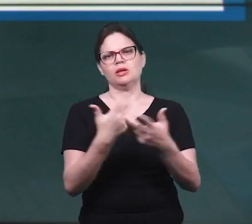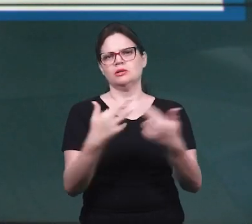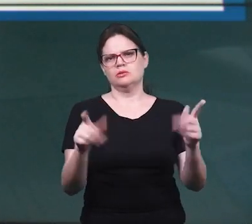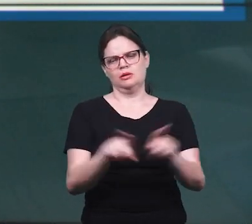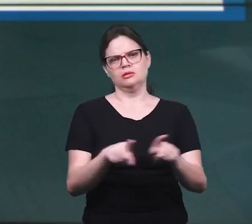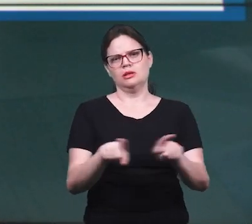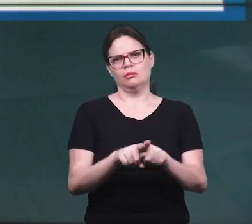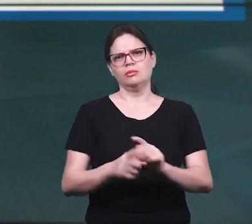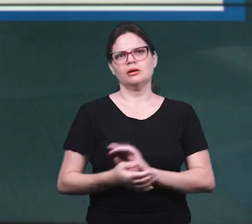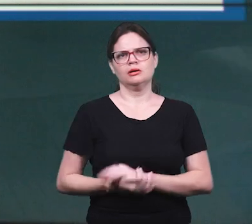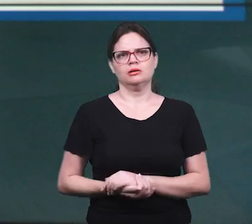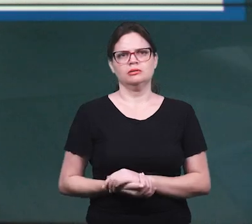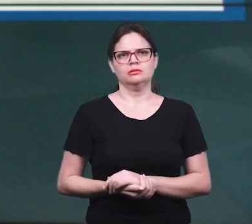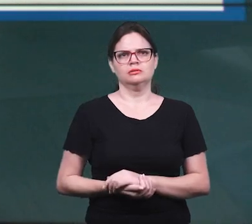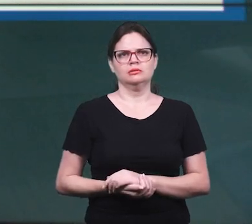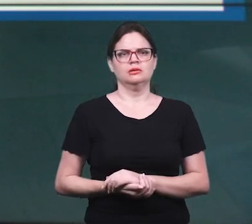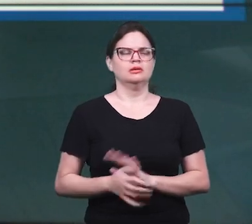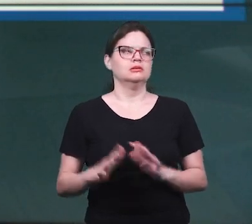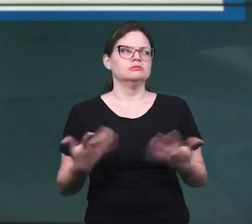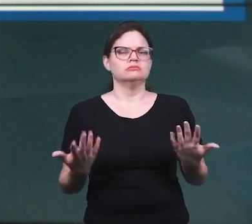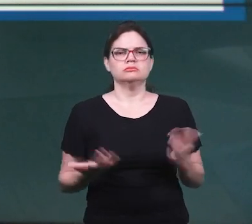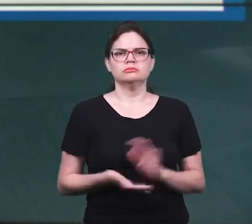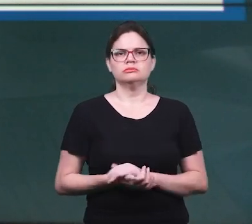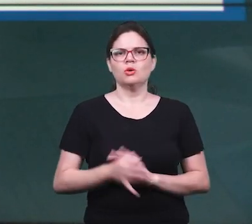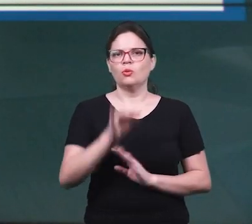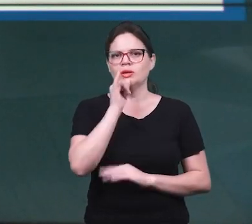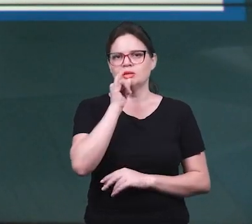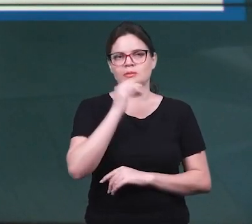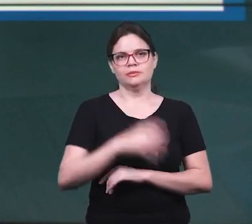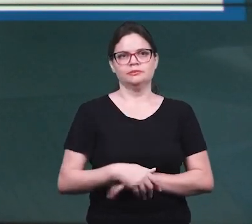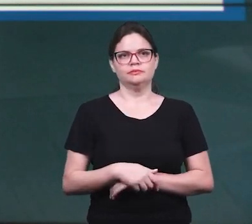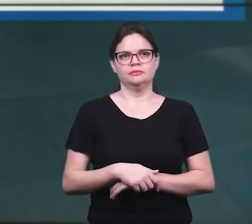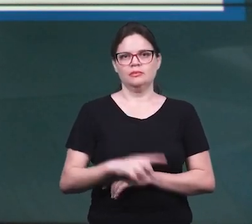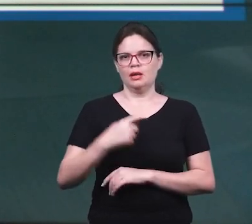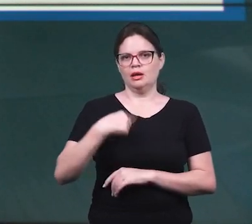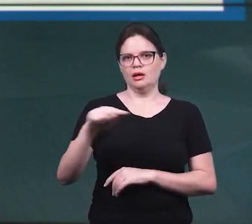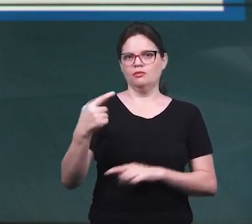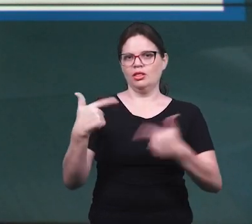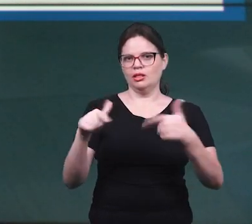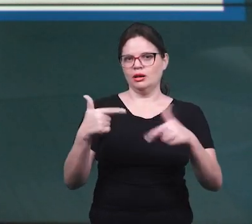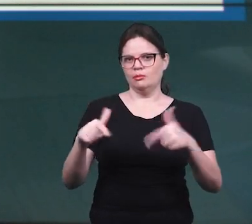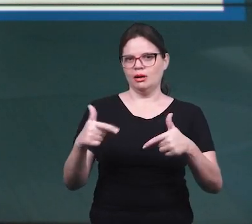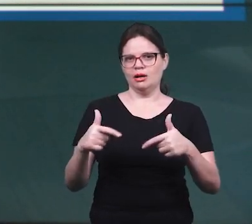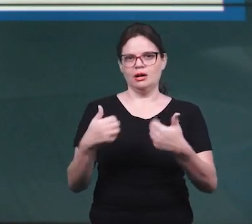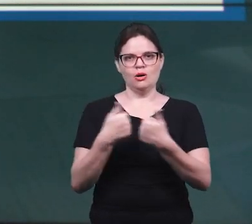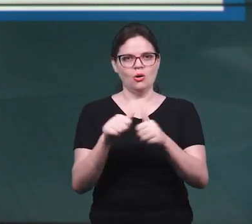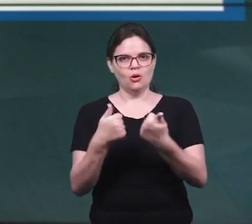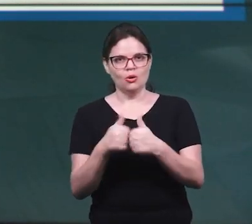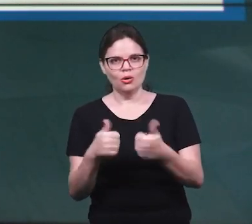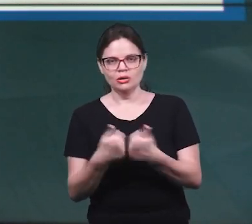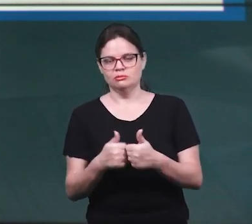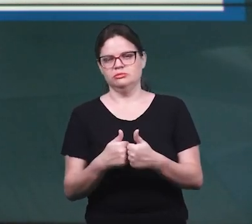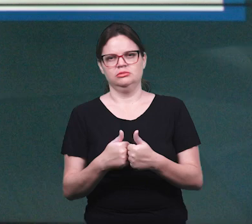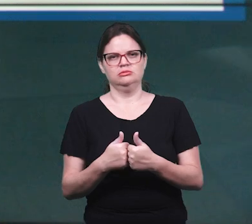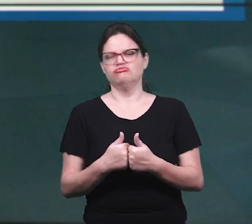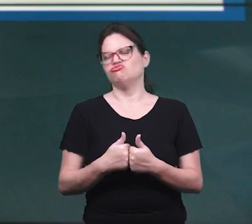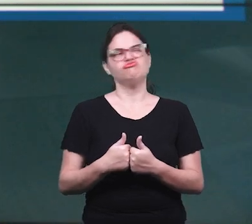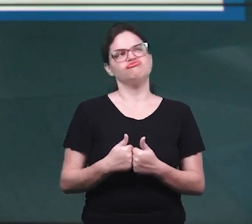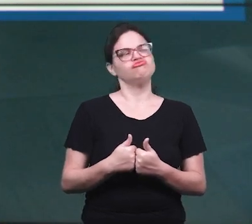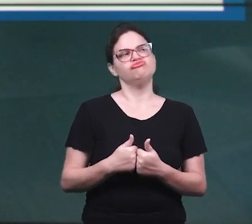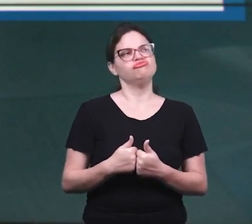coisas. Em vez de ir trabalhar de um transporte alternativo ou